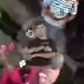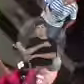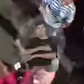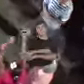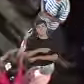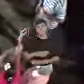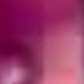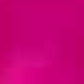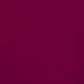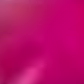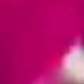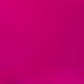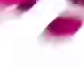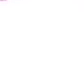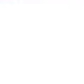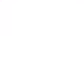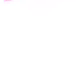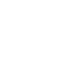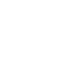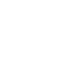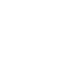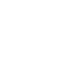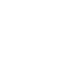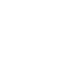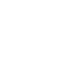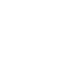meu irmão. Vitória!